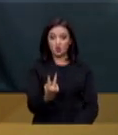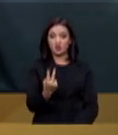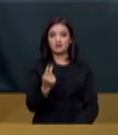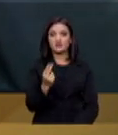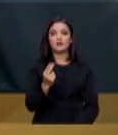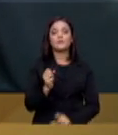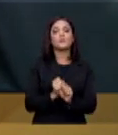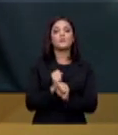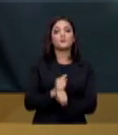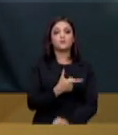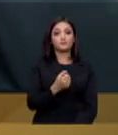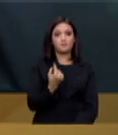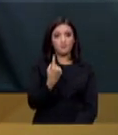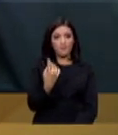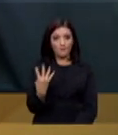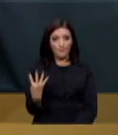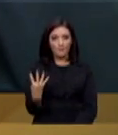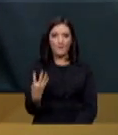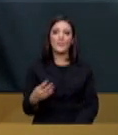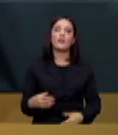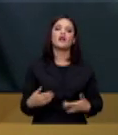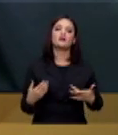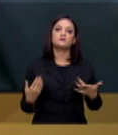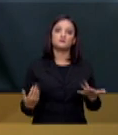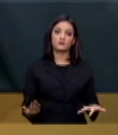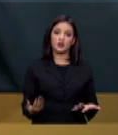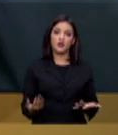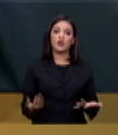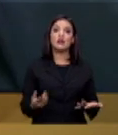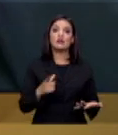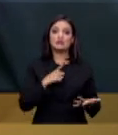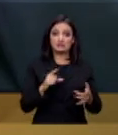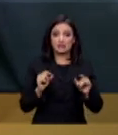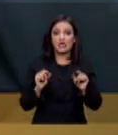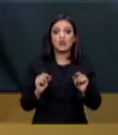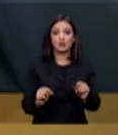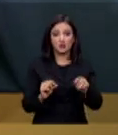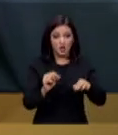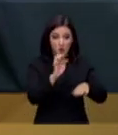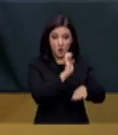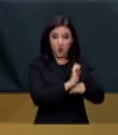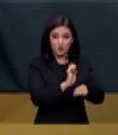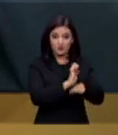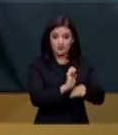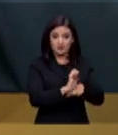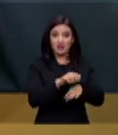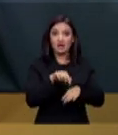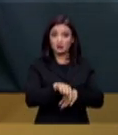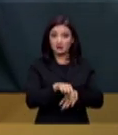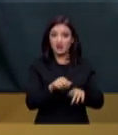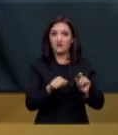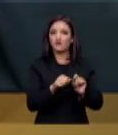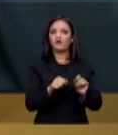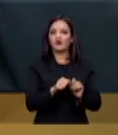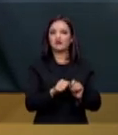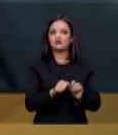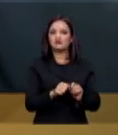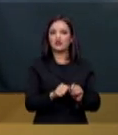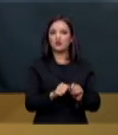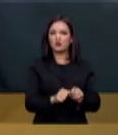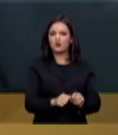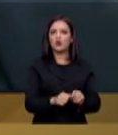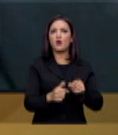2014. De fato, temos uma recalcitrância do Estado de assumir uma função permanente com